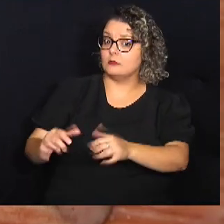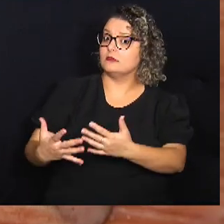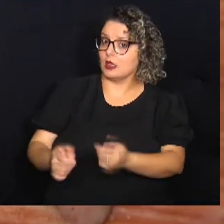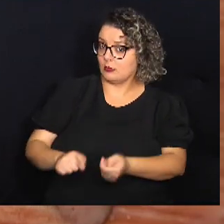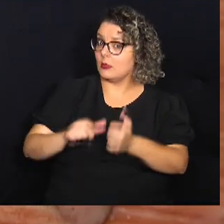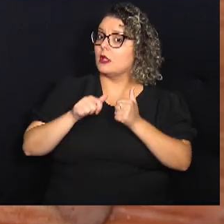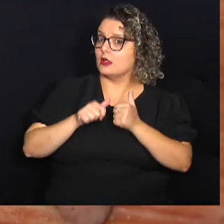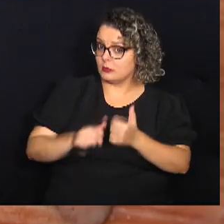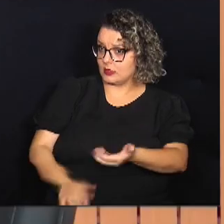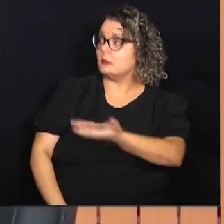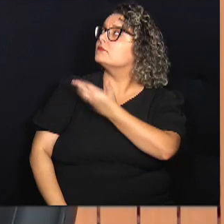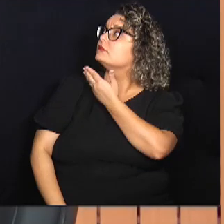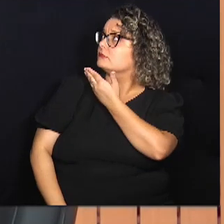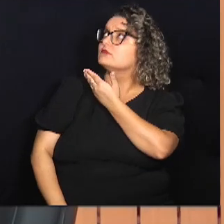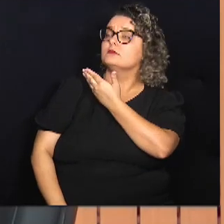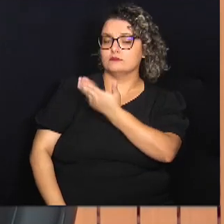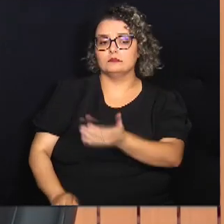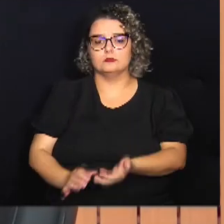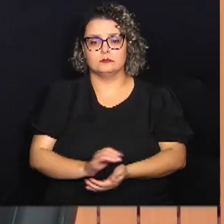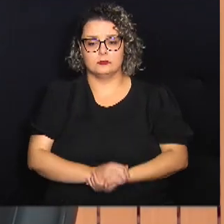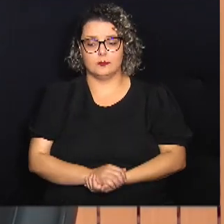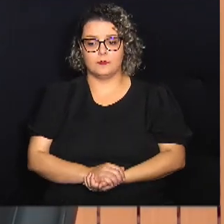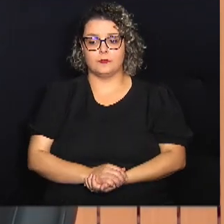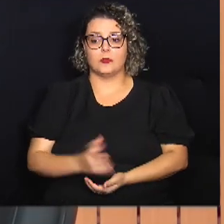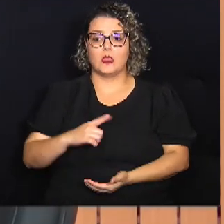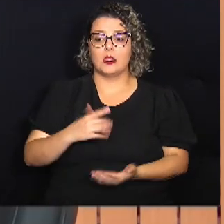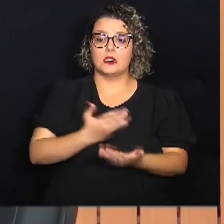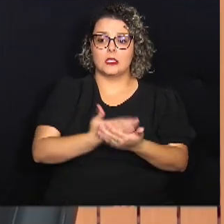por elas. Tem estudos já que